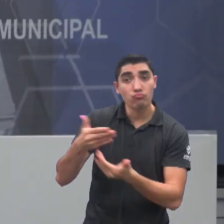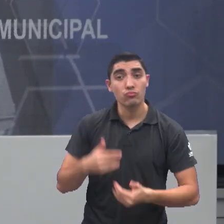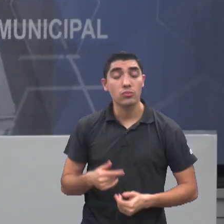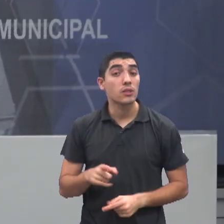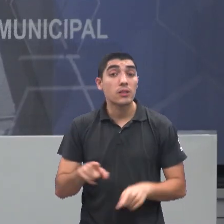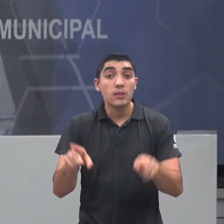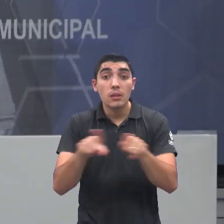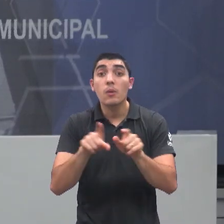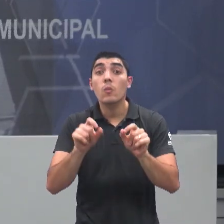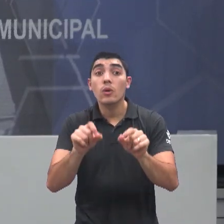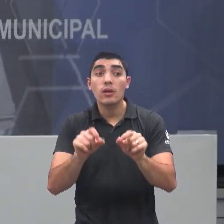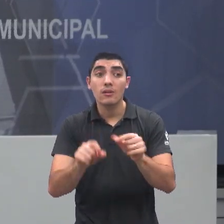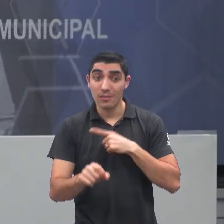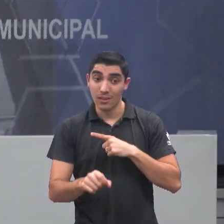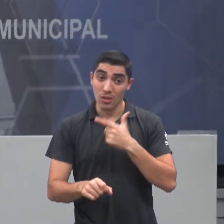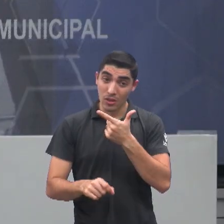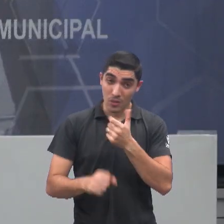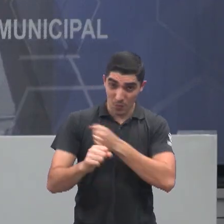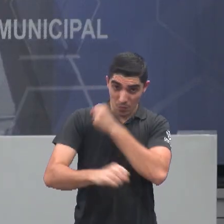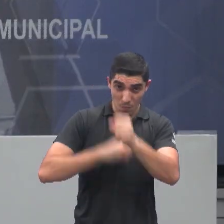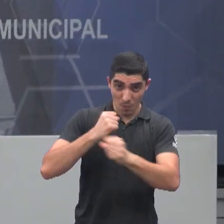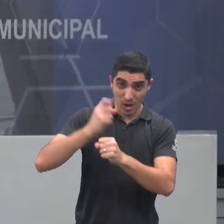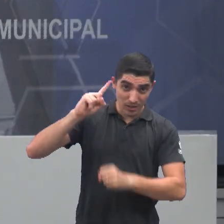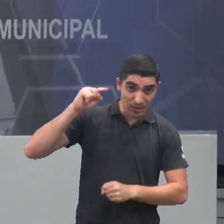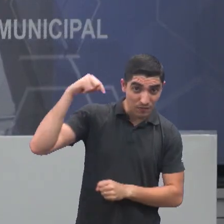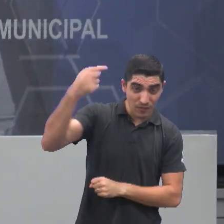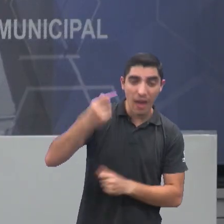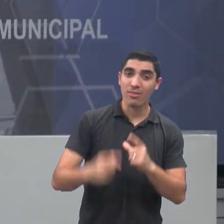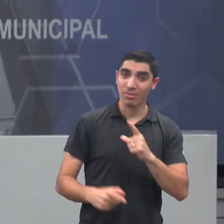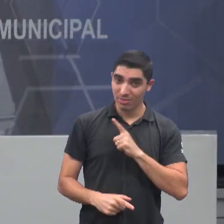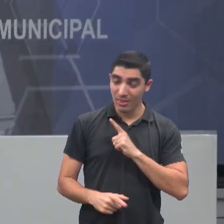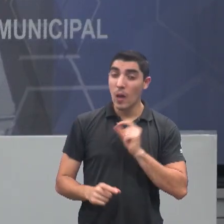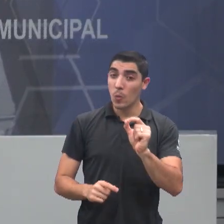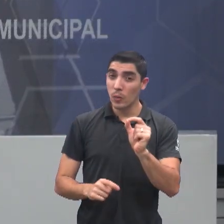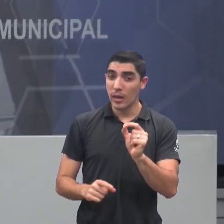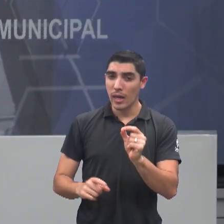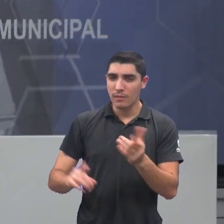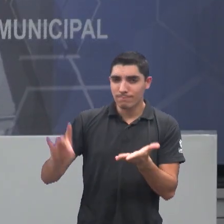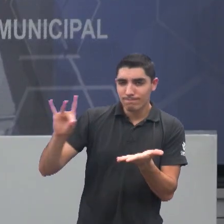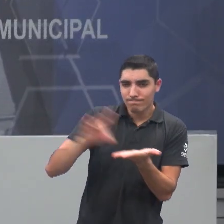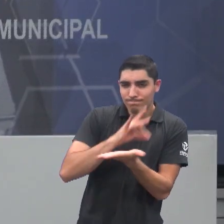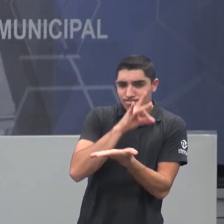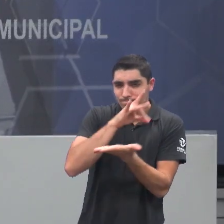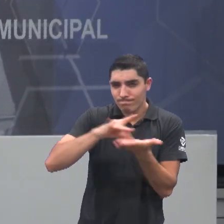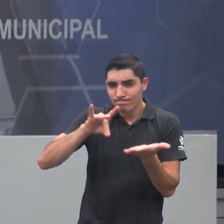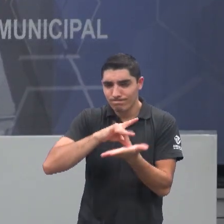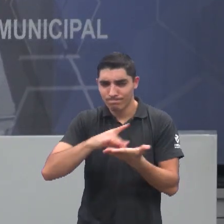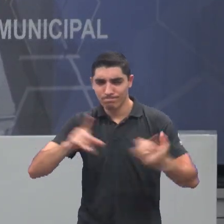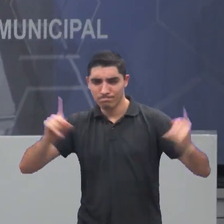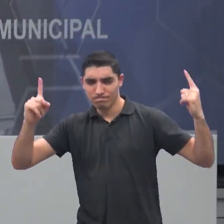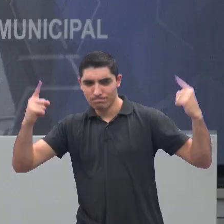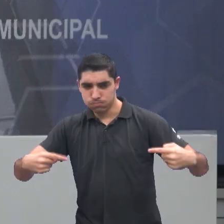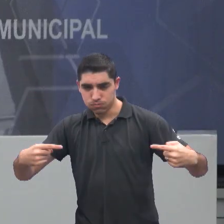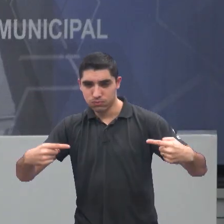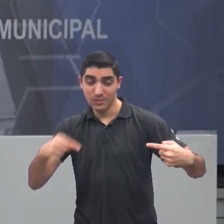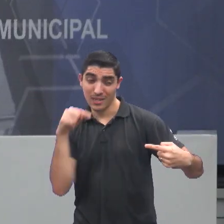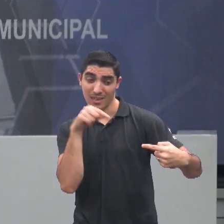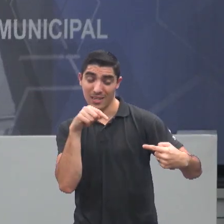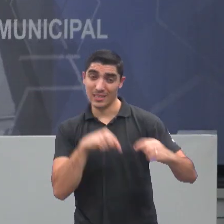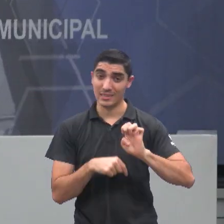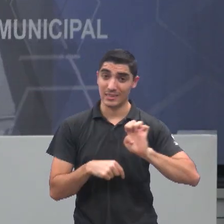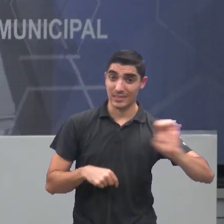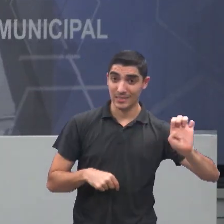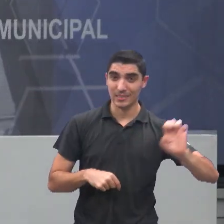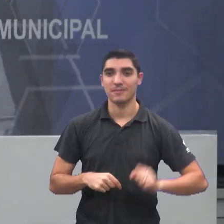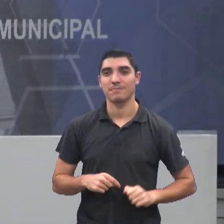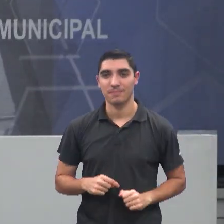pela frente no ano que vem. E, às vezes, por conta, né, de picuinha partidária, de espaço eleitoral, fica essa briga, e ao invés da